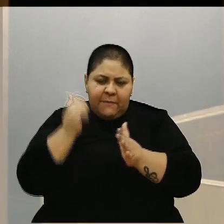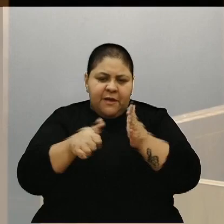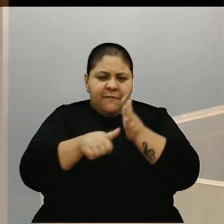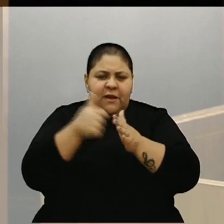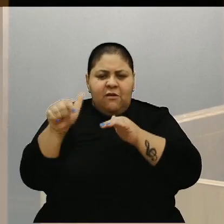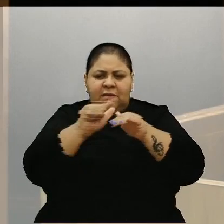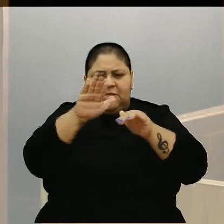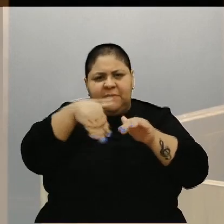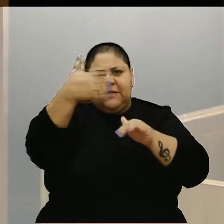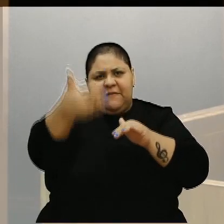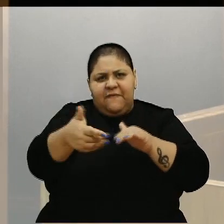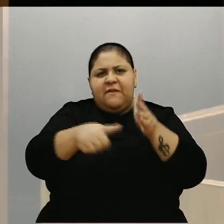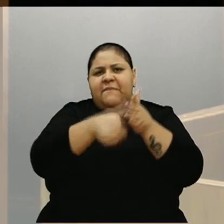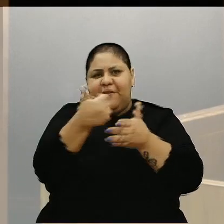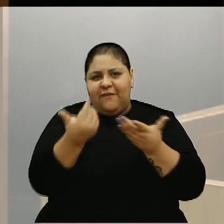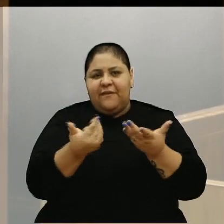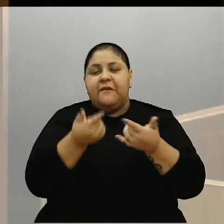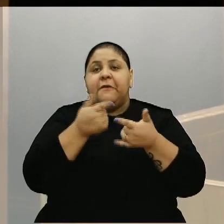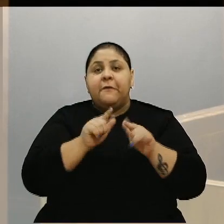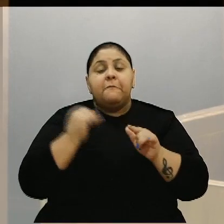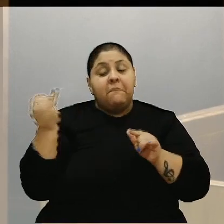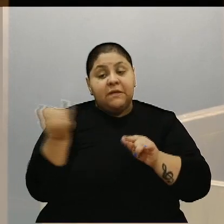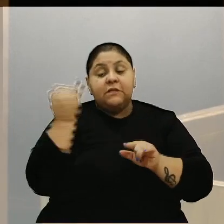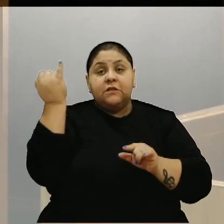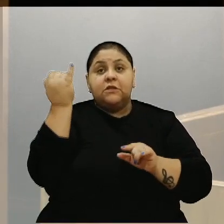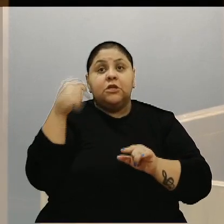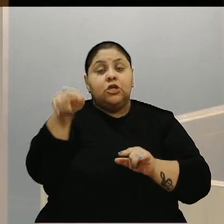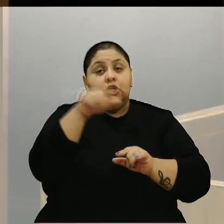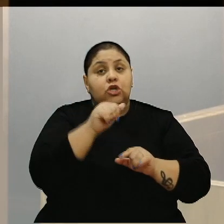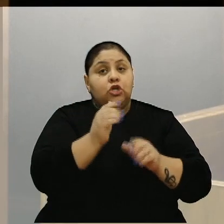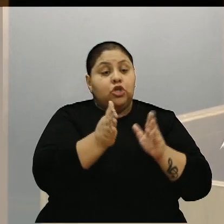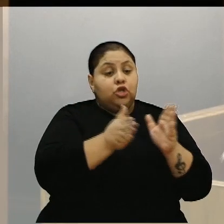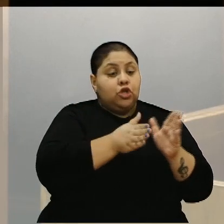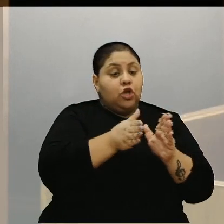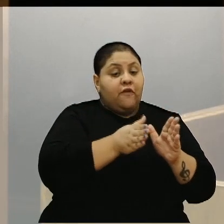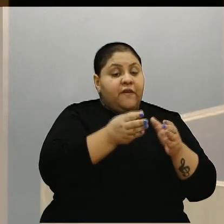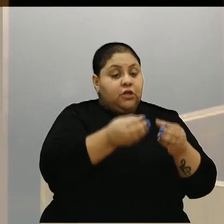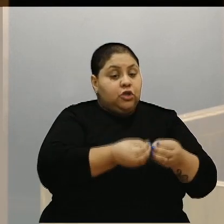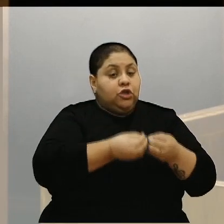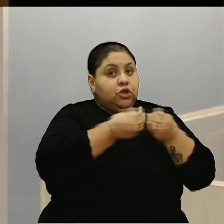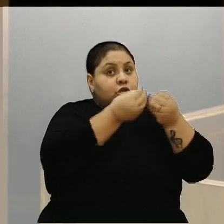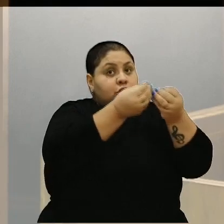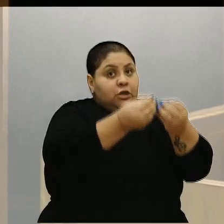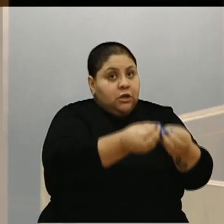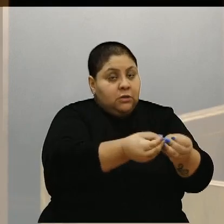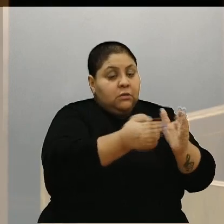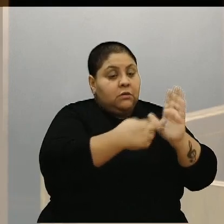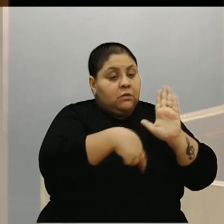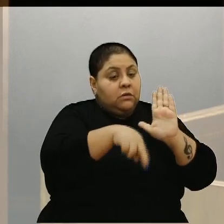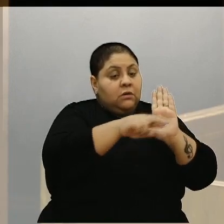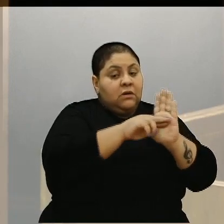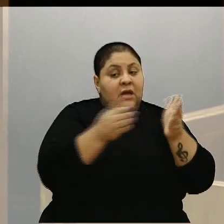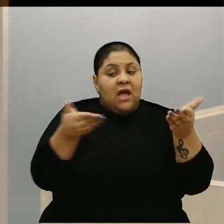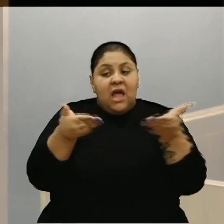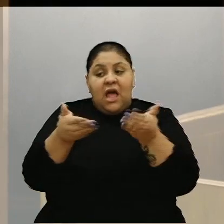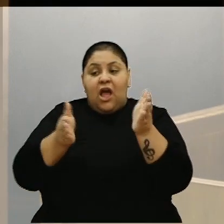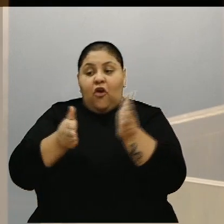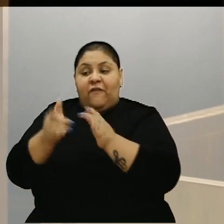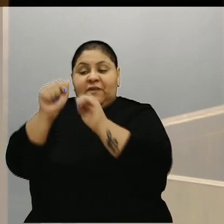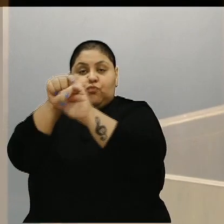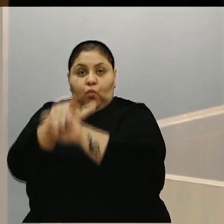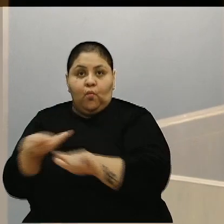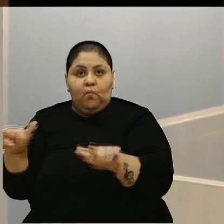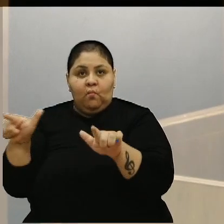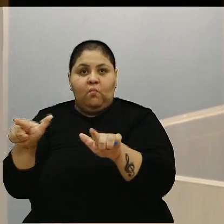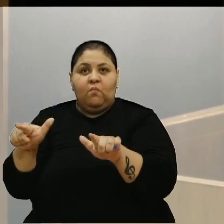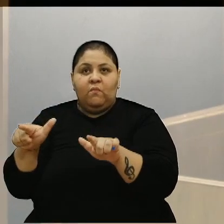melhor, mas é imprescindível. Nós temos a fase dos donativos, a fase da reconstrução, mas agora é a fase da limpeza.